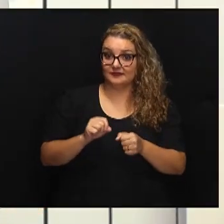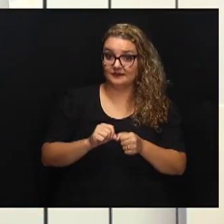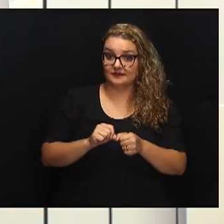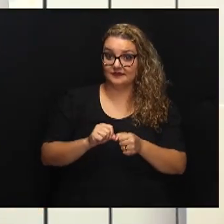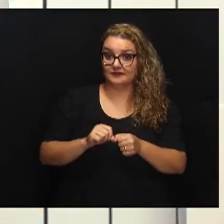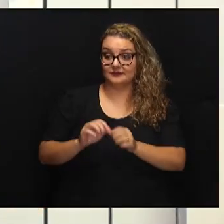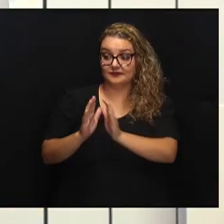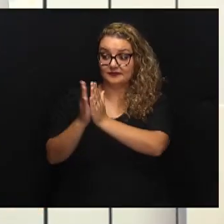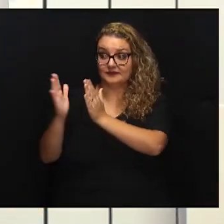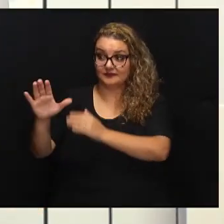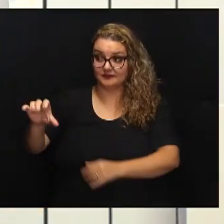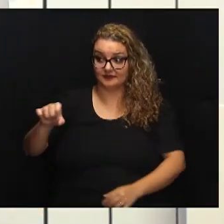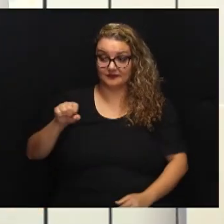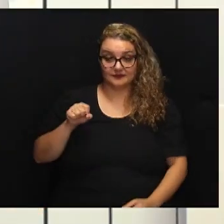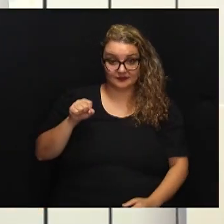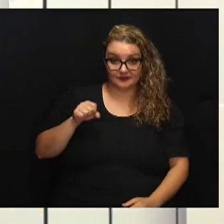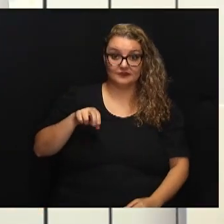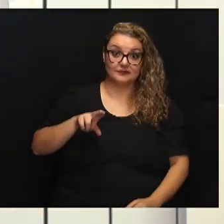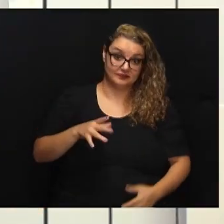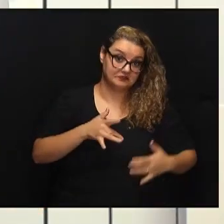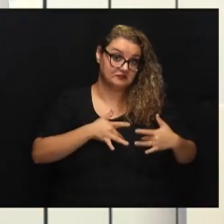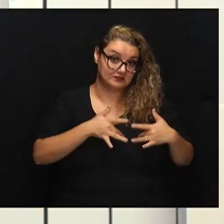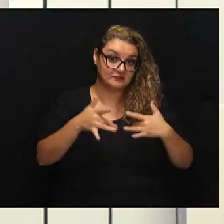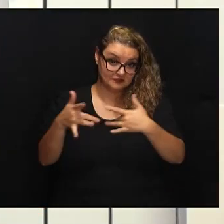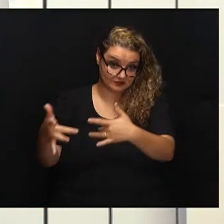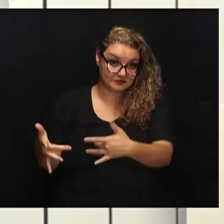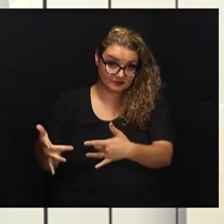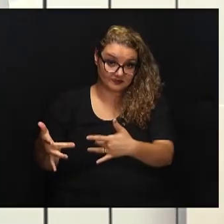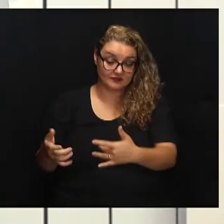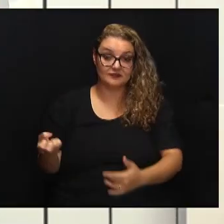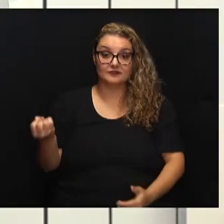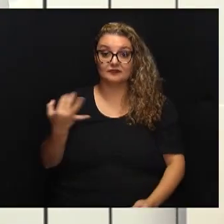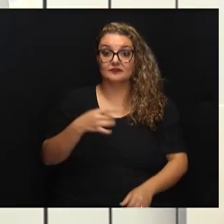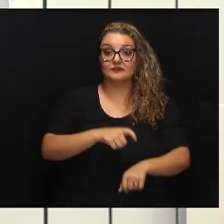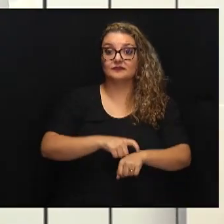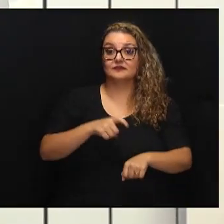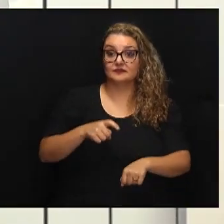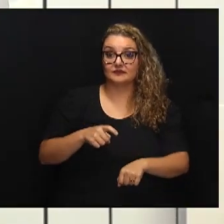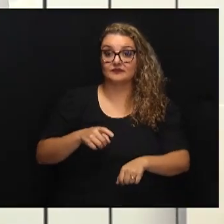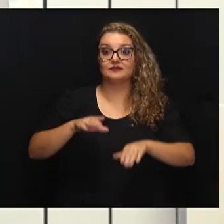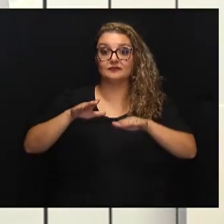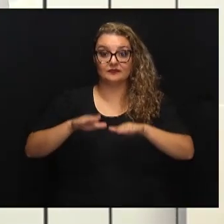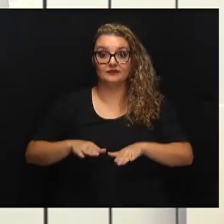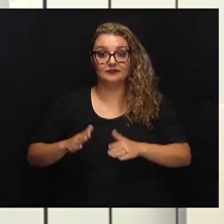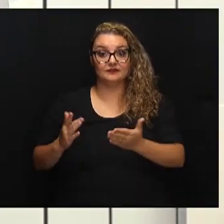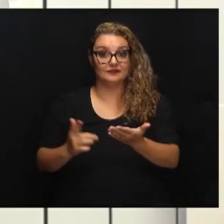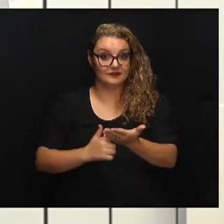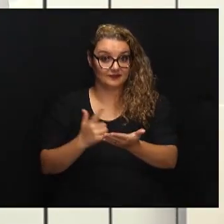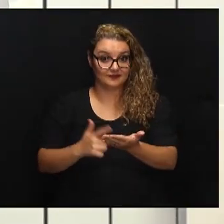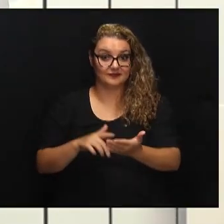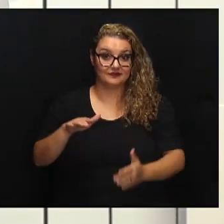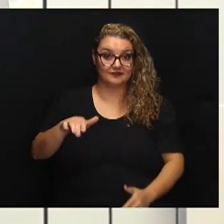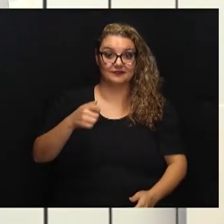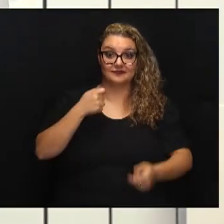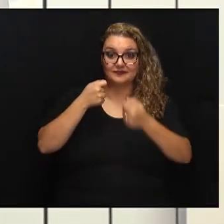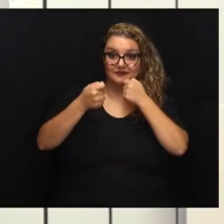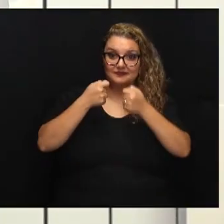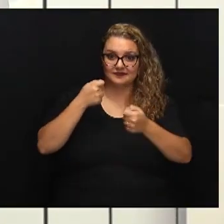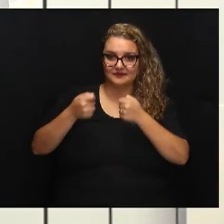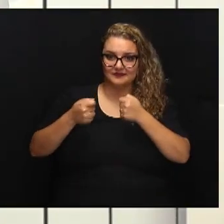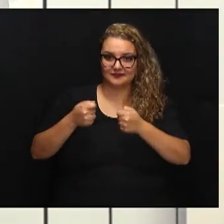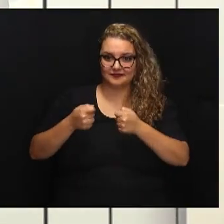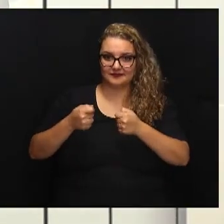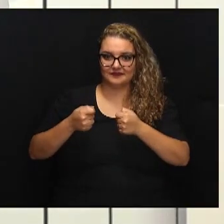um livro ou até fazer uma doação, quanto tempo a pessoa pode ficar com este livro, eu aciono a repórter